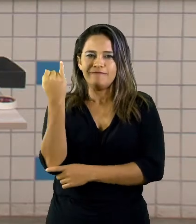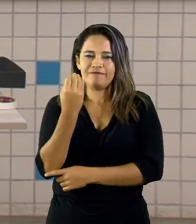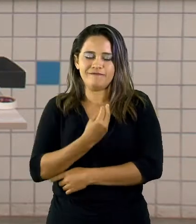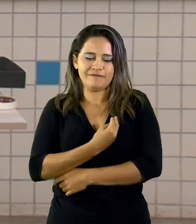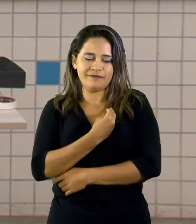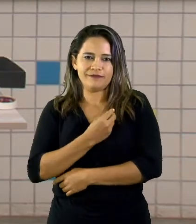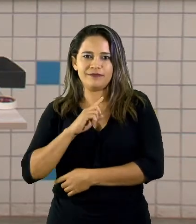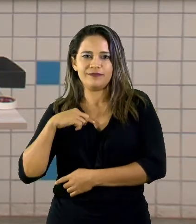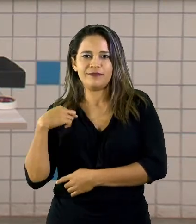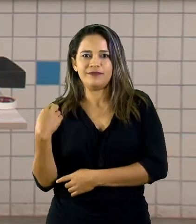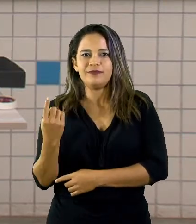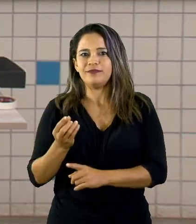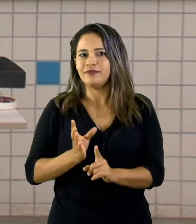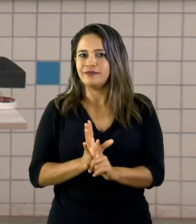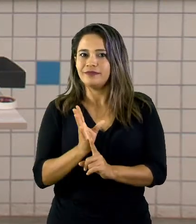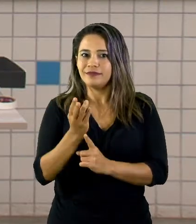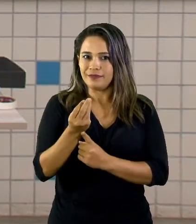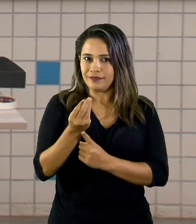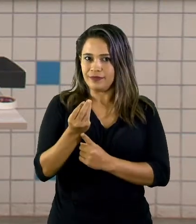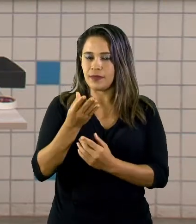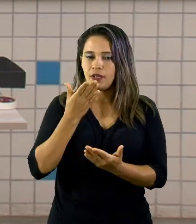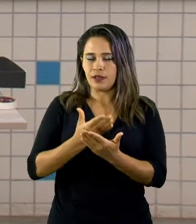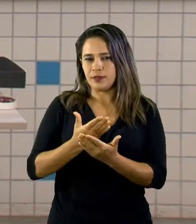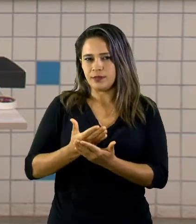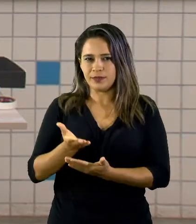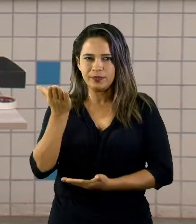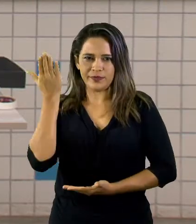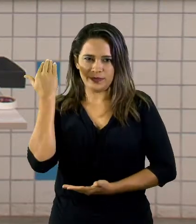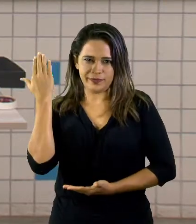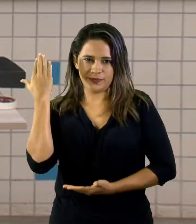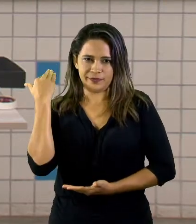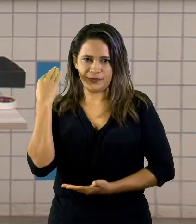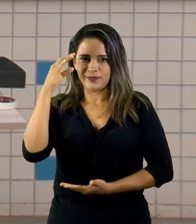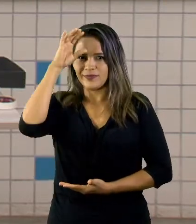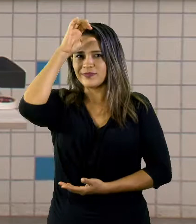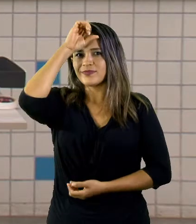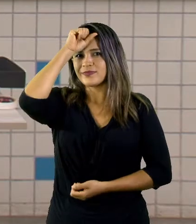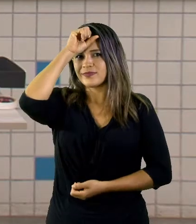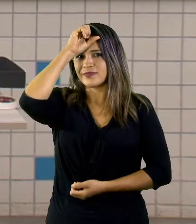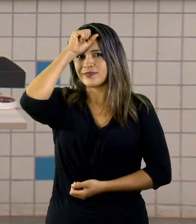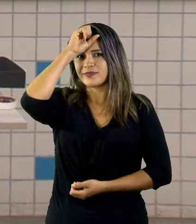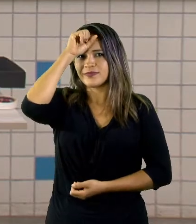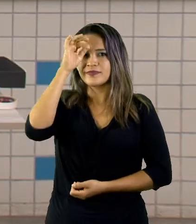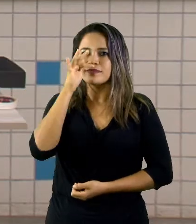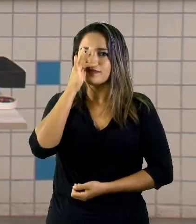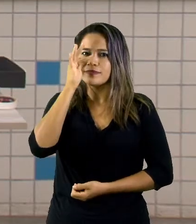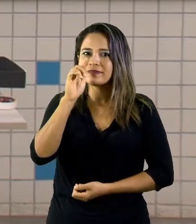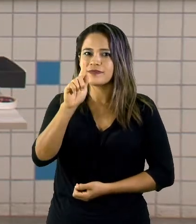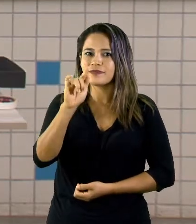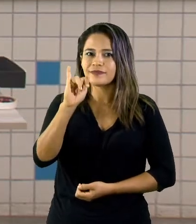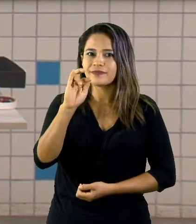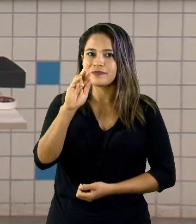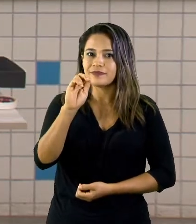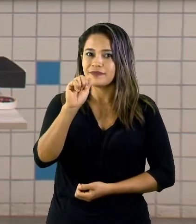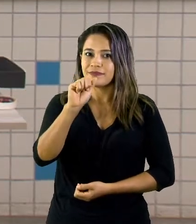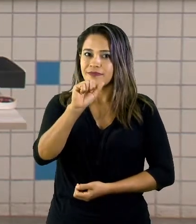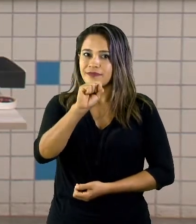a nossa arte. Na aula passada, aprendemos que o girassol é a nossa flor